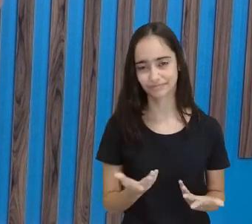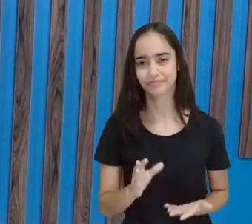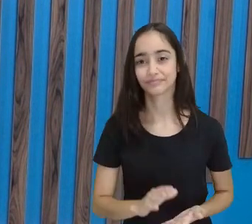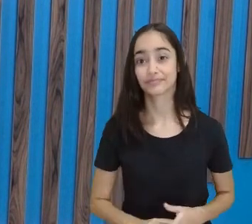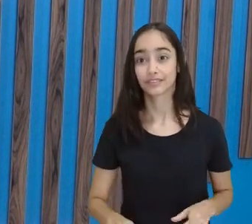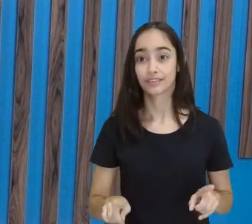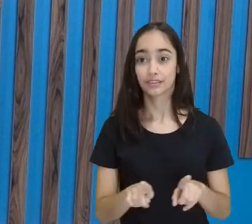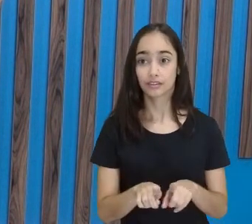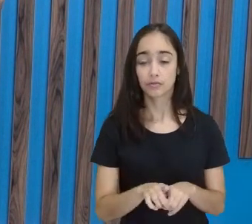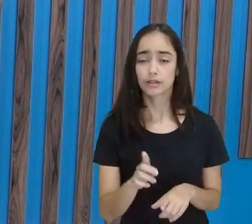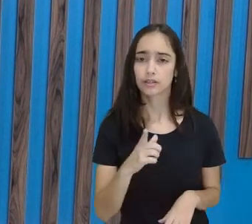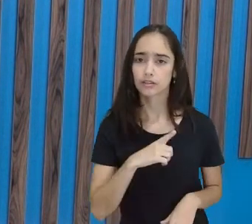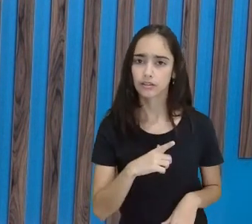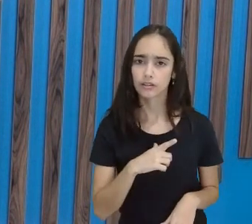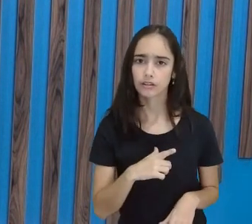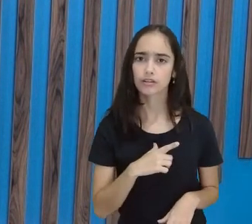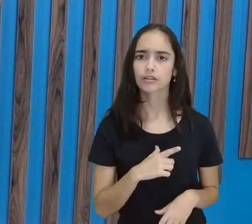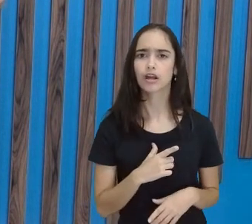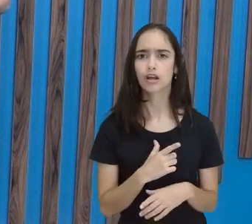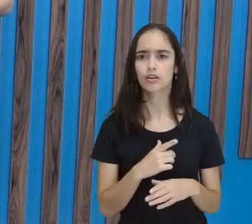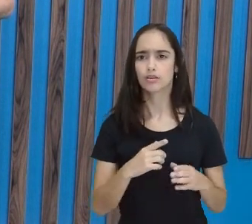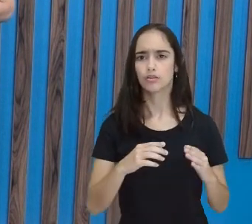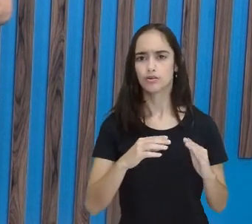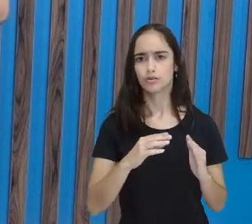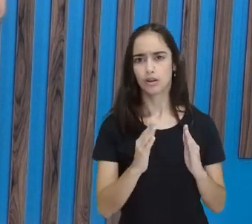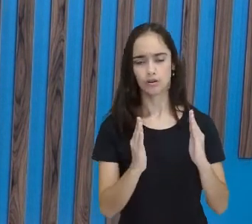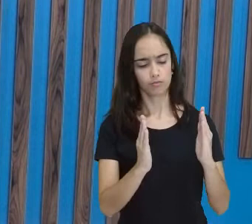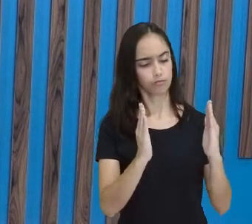também as bombas de combustível.